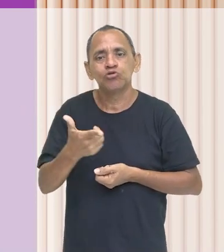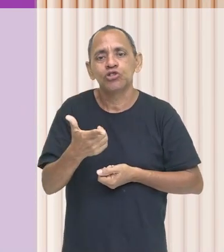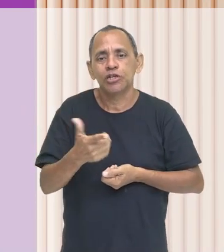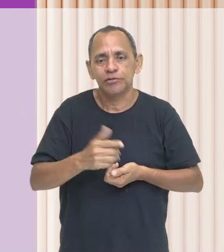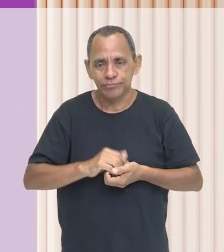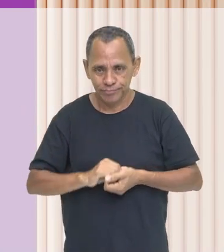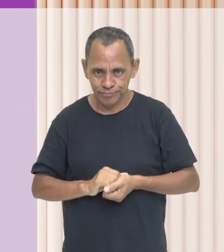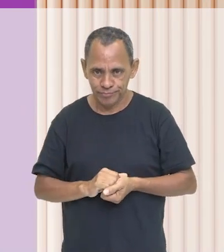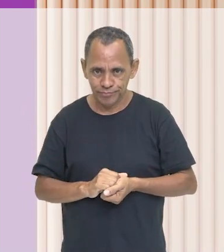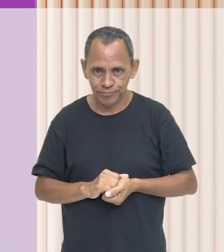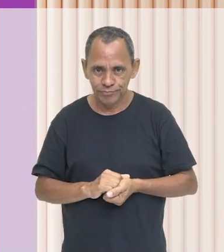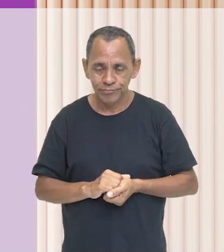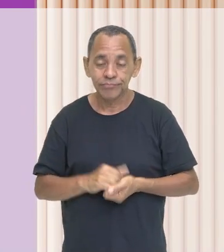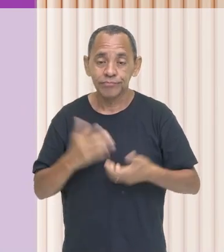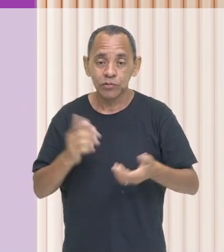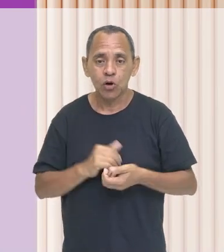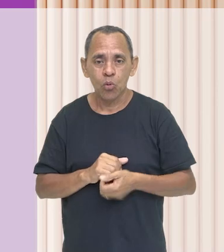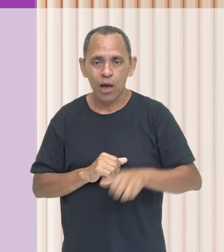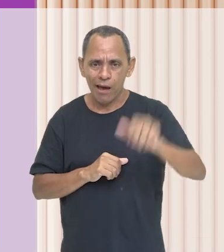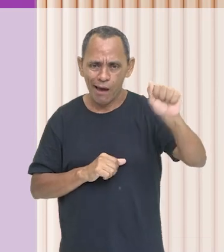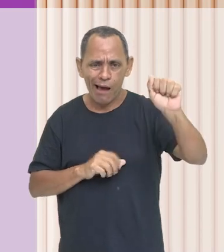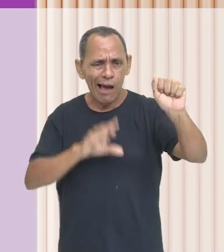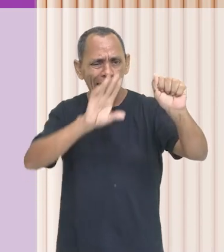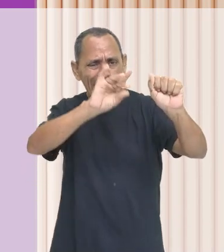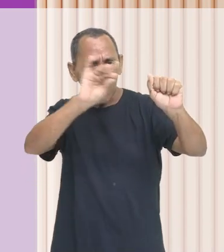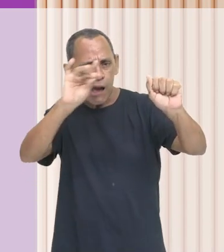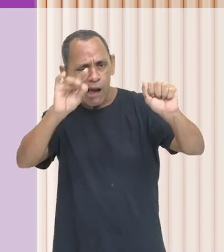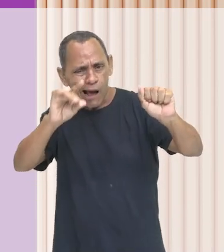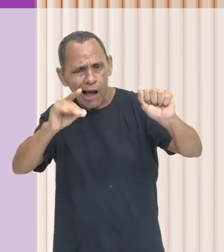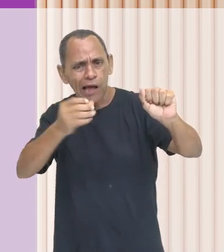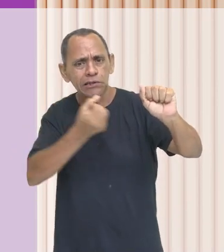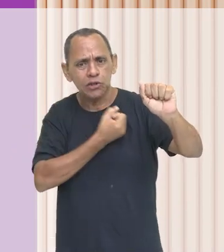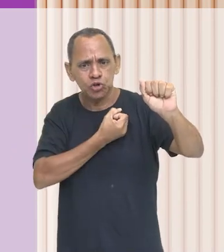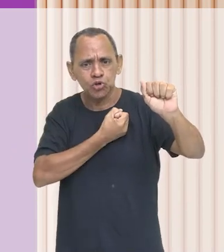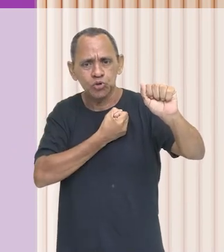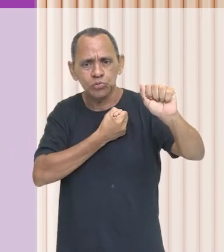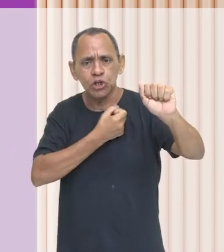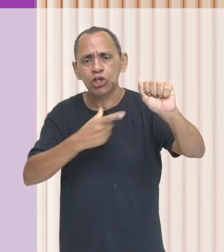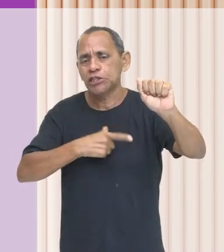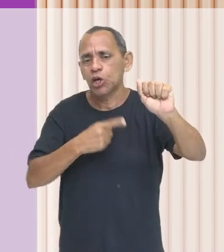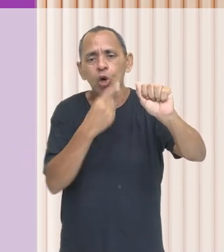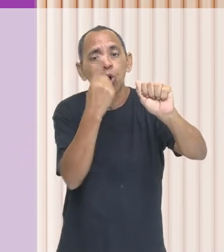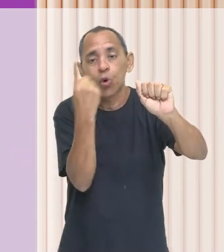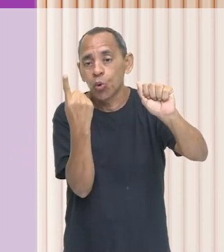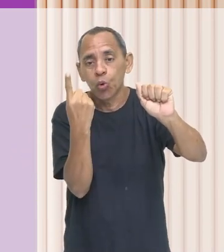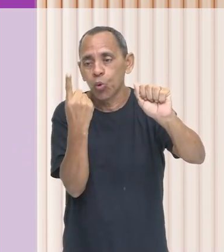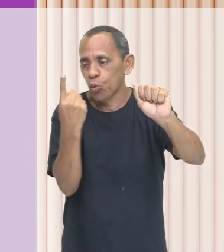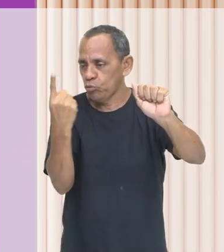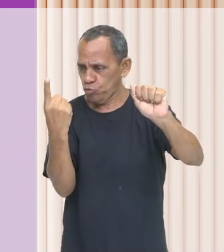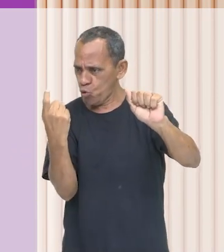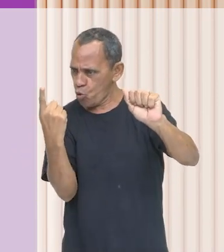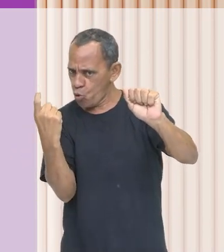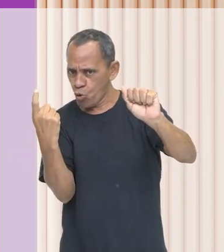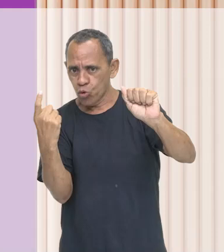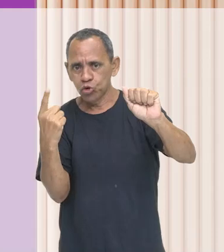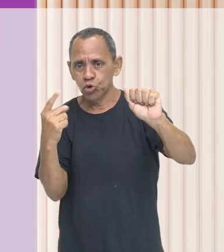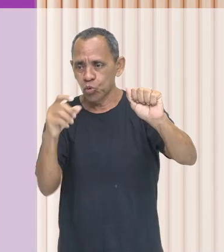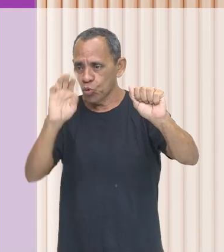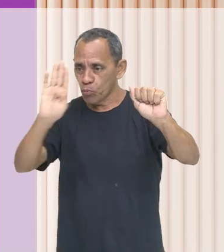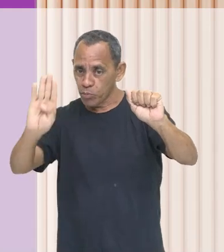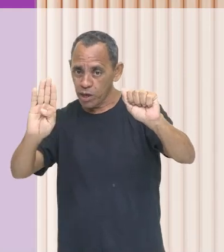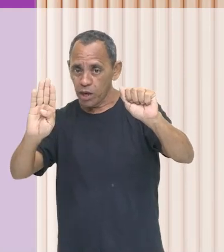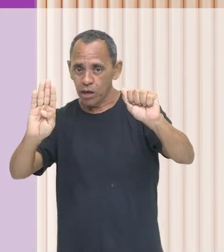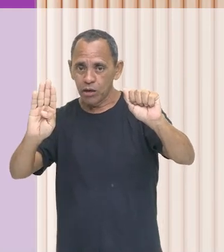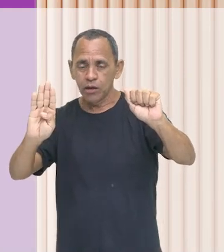disso, cada elemento de A só vai possuir um único correspondente em B. Se ele tiver mais de